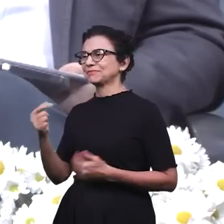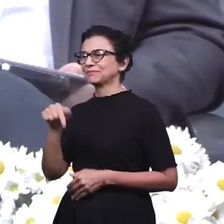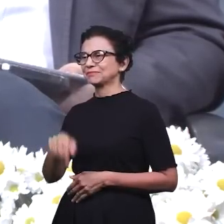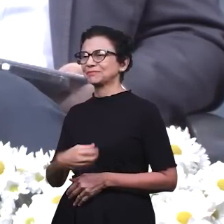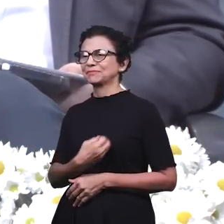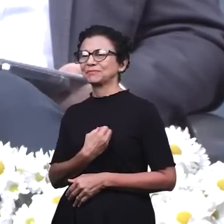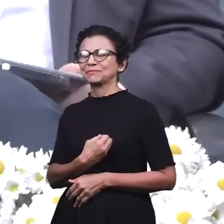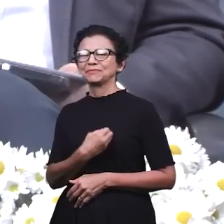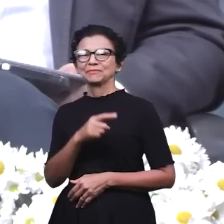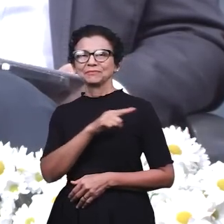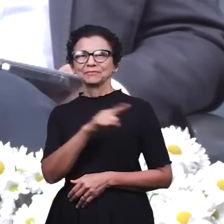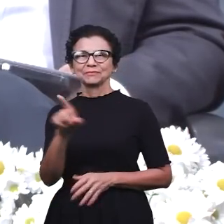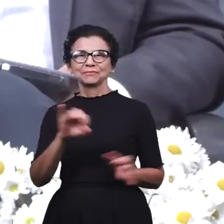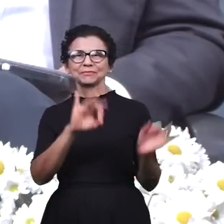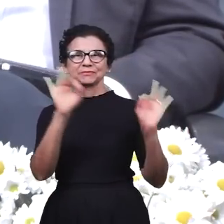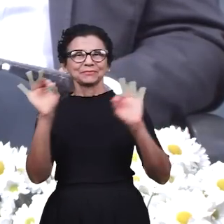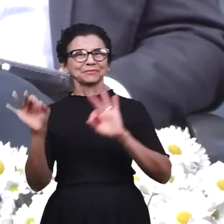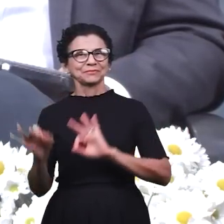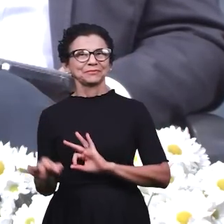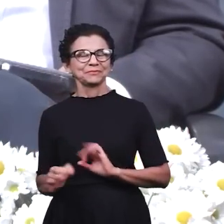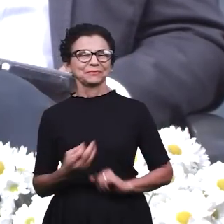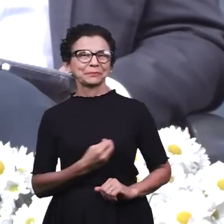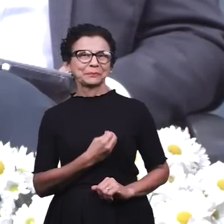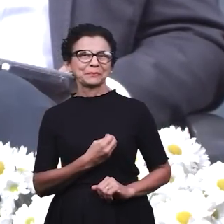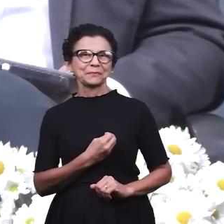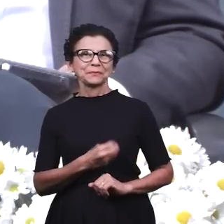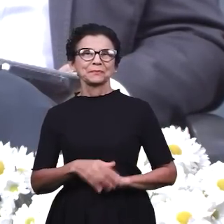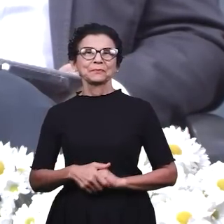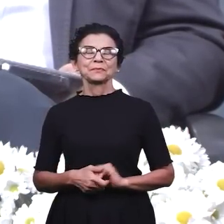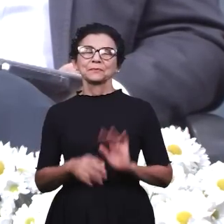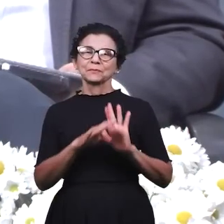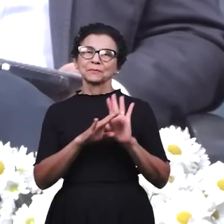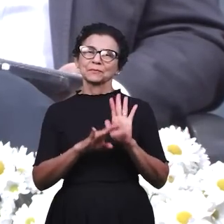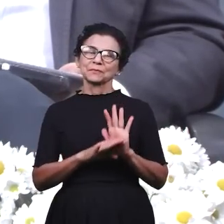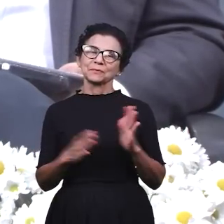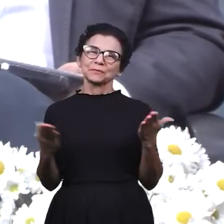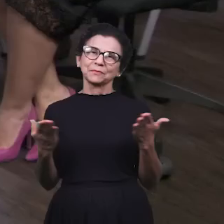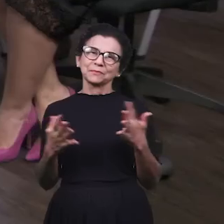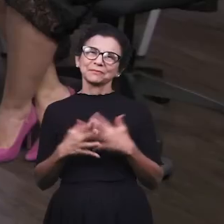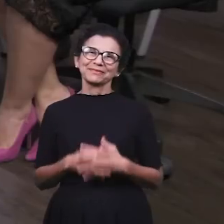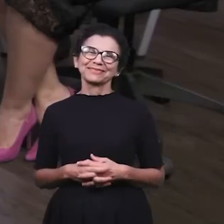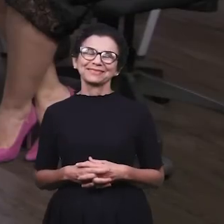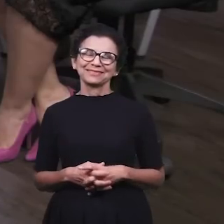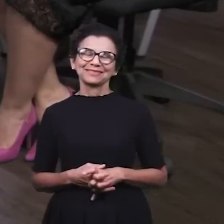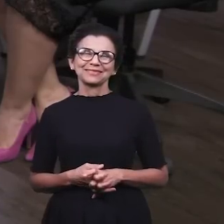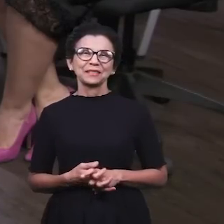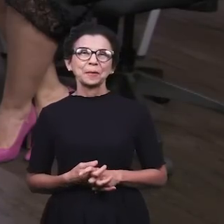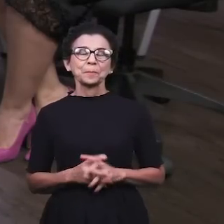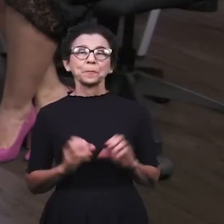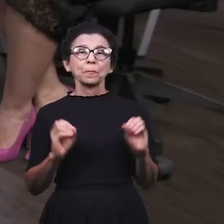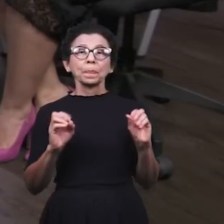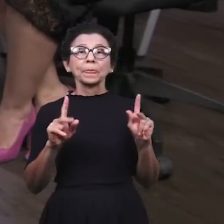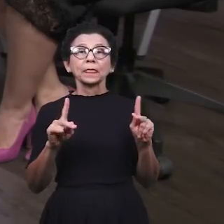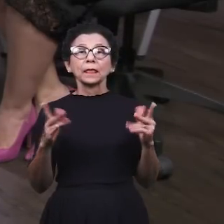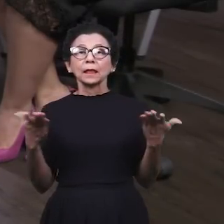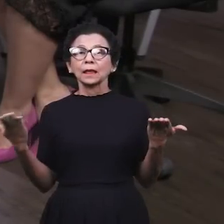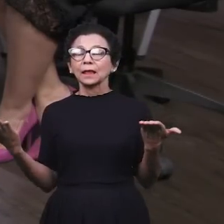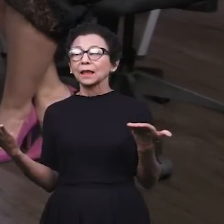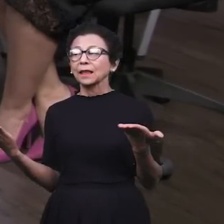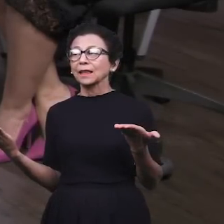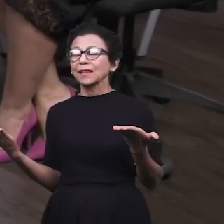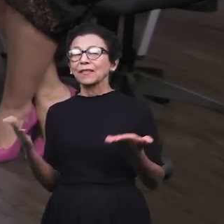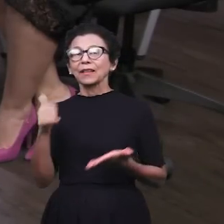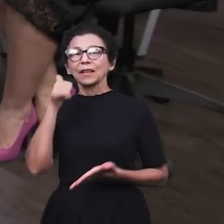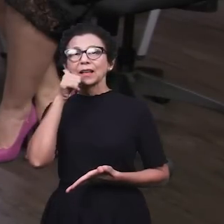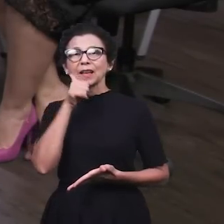os telespectadores estão participando conosco da nossa programação de hoje, a paz do Senhor Jesus. Muito bem. A minha colega